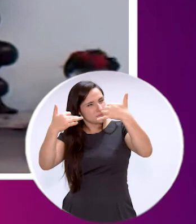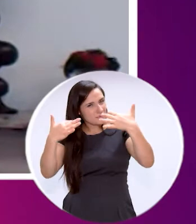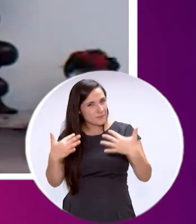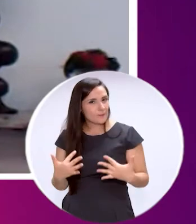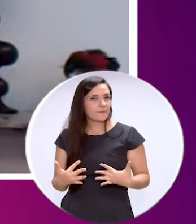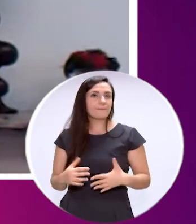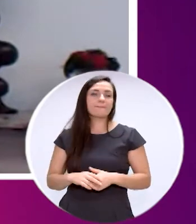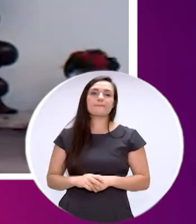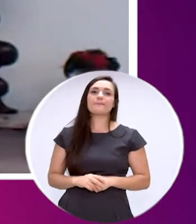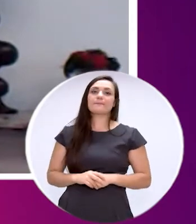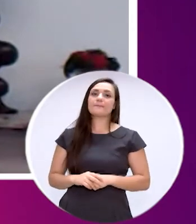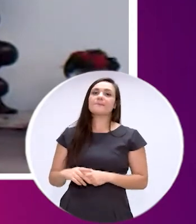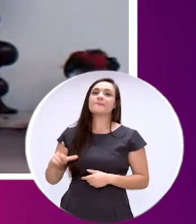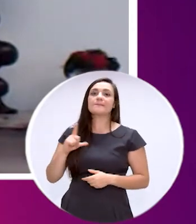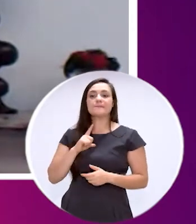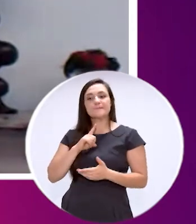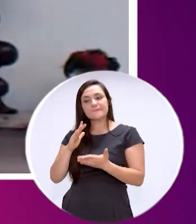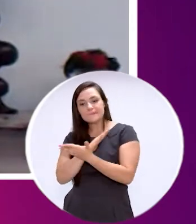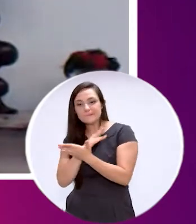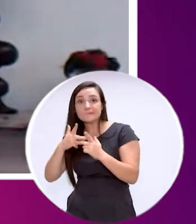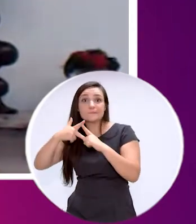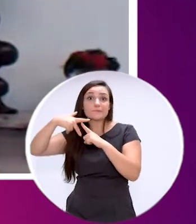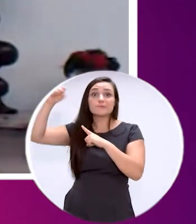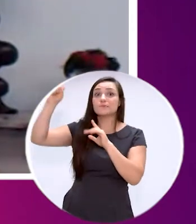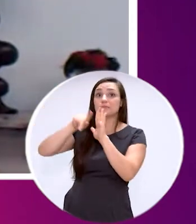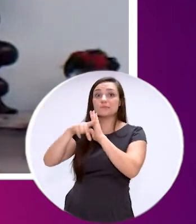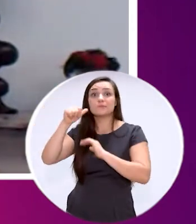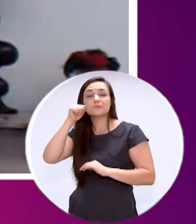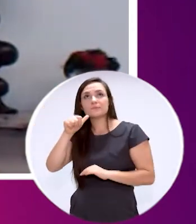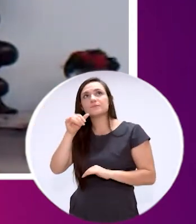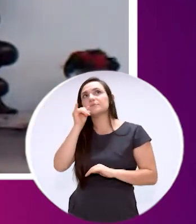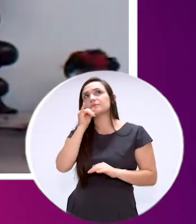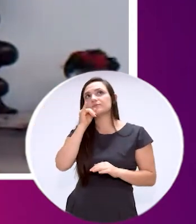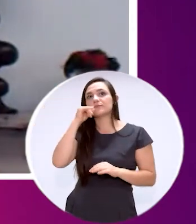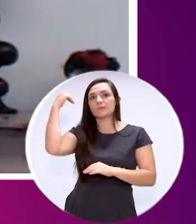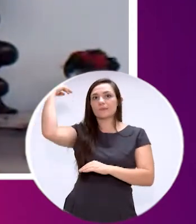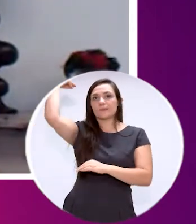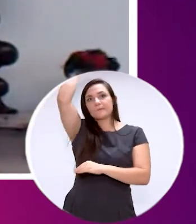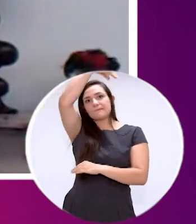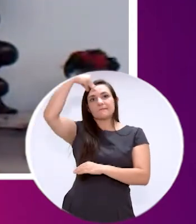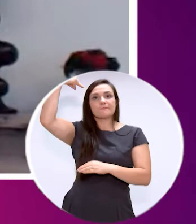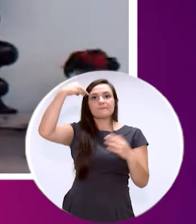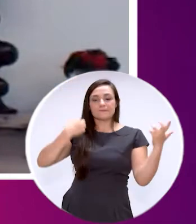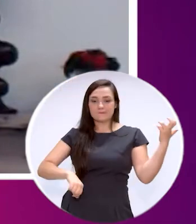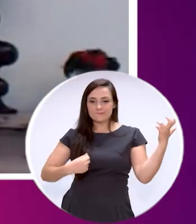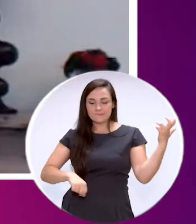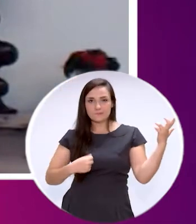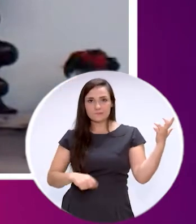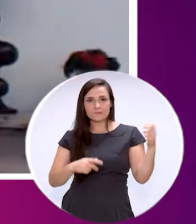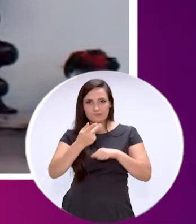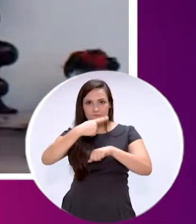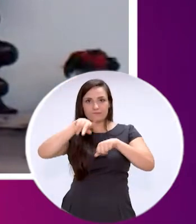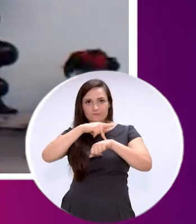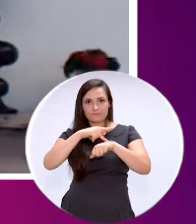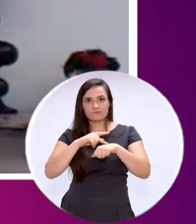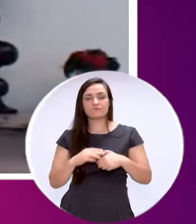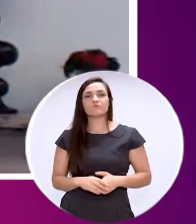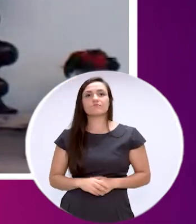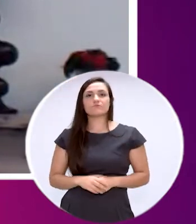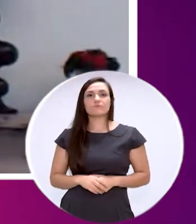várias conquistas femininas, né? Por exemplo, no México, que é uma